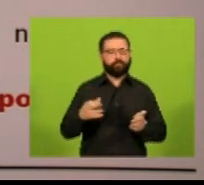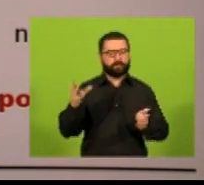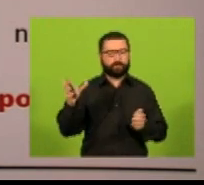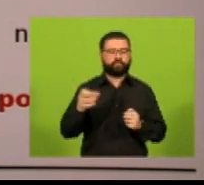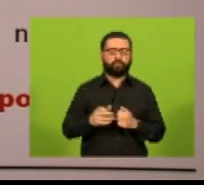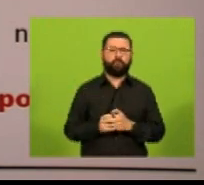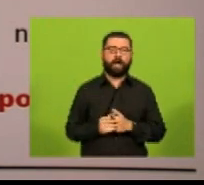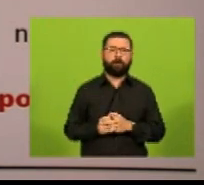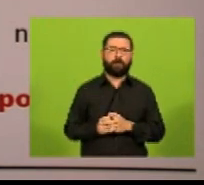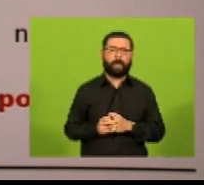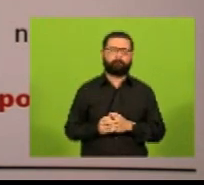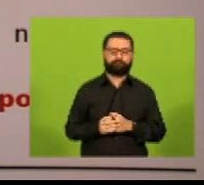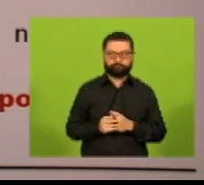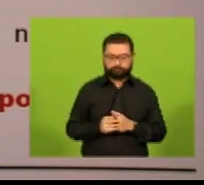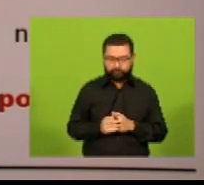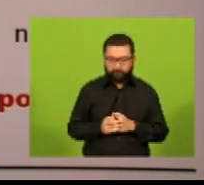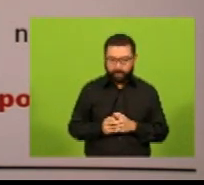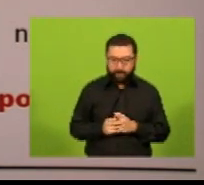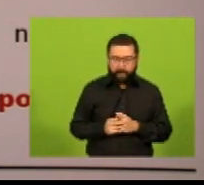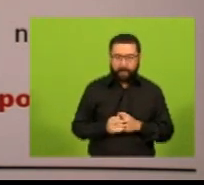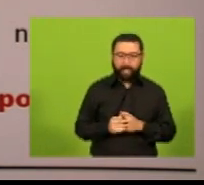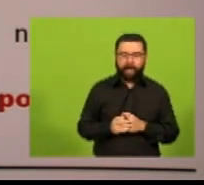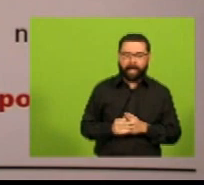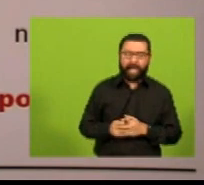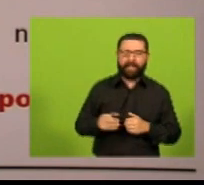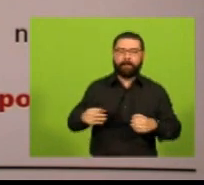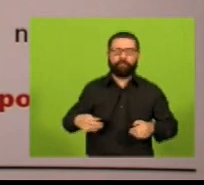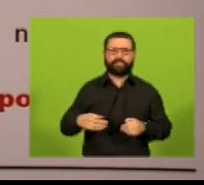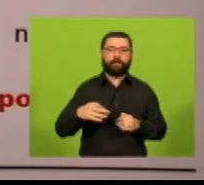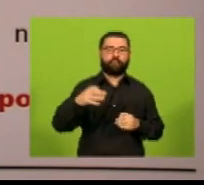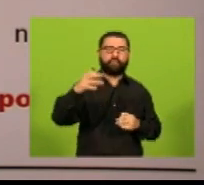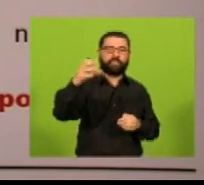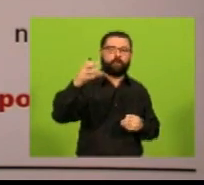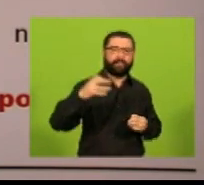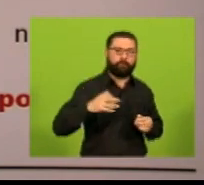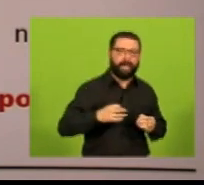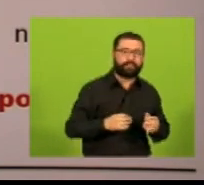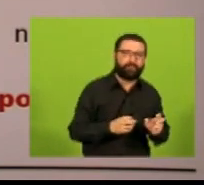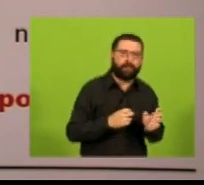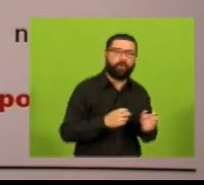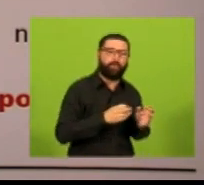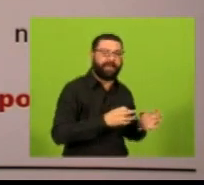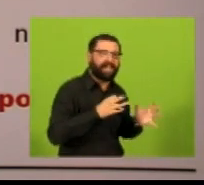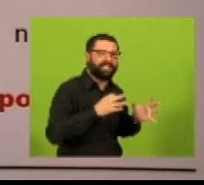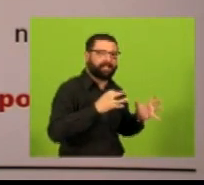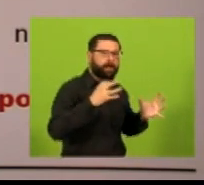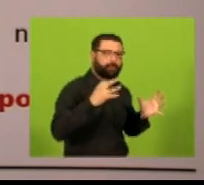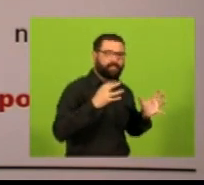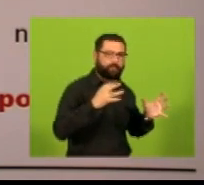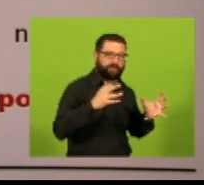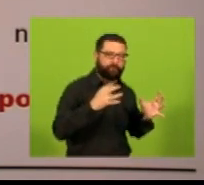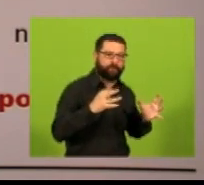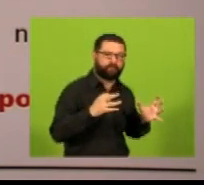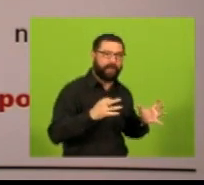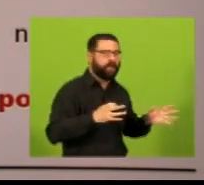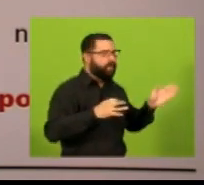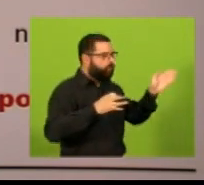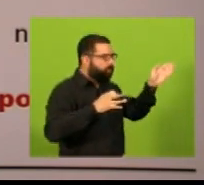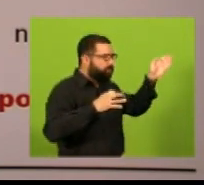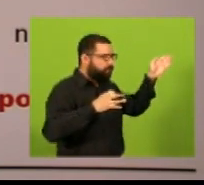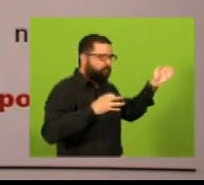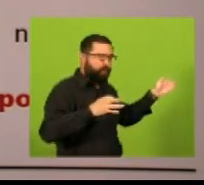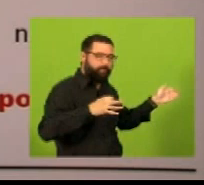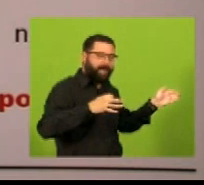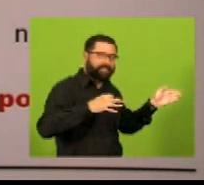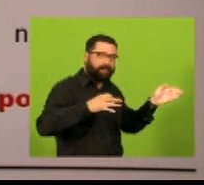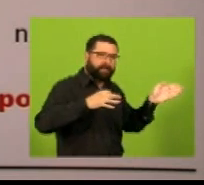né? Mesmo estando só com água lá. Aí depois você andou os 50 metros, você vai cronometrar esse tempo desses 50 metros, tá?